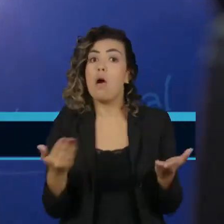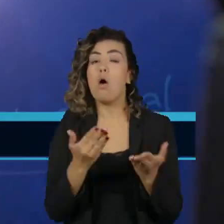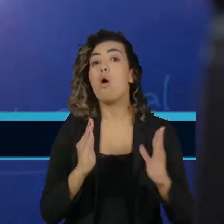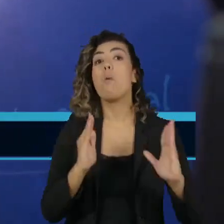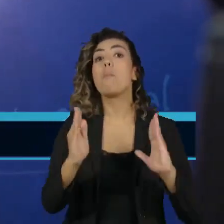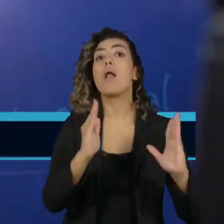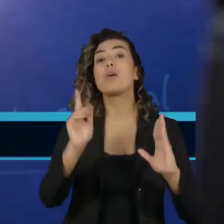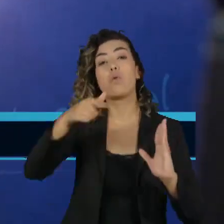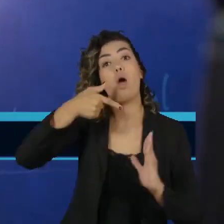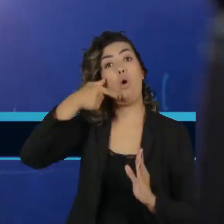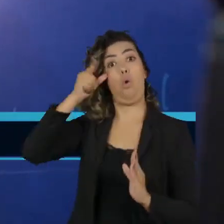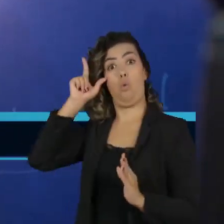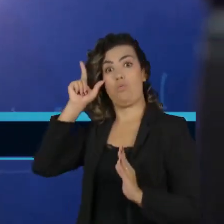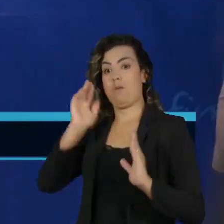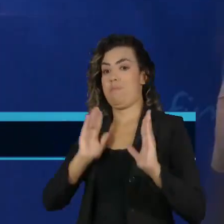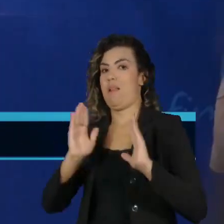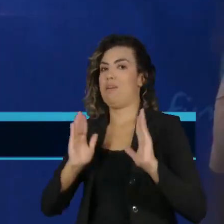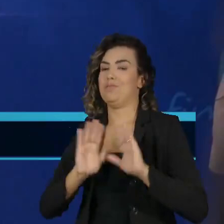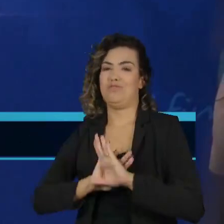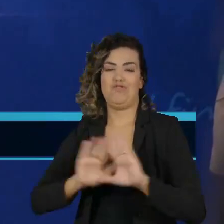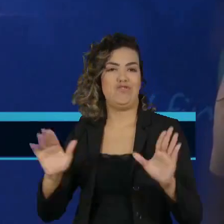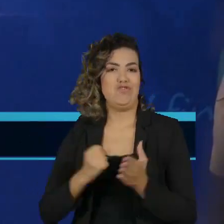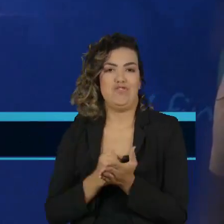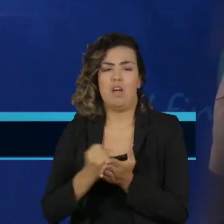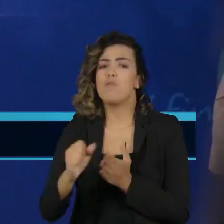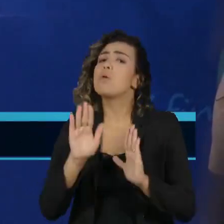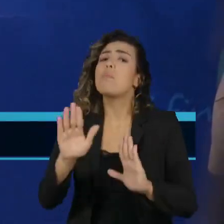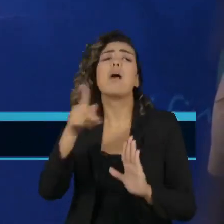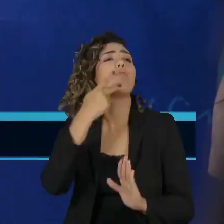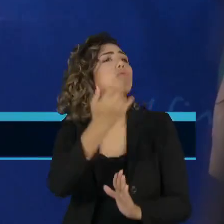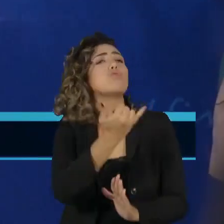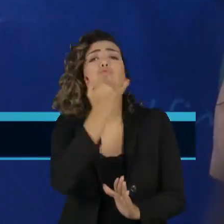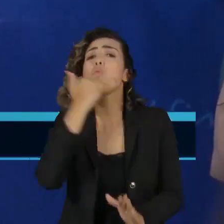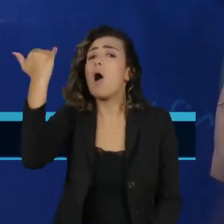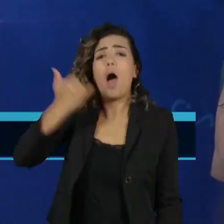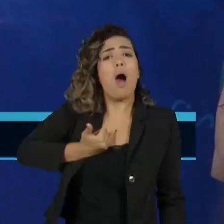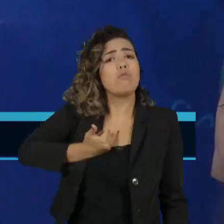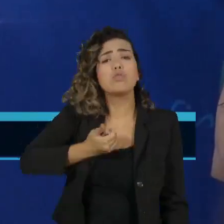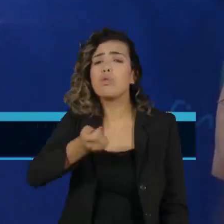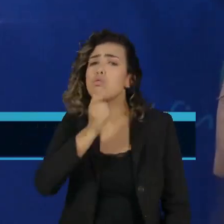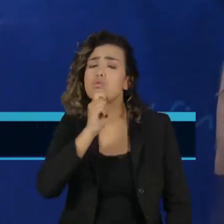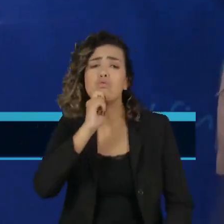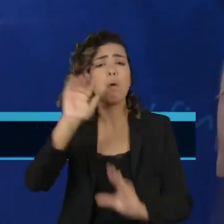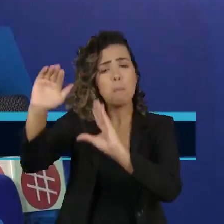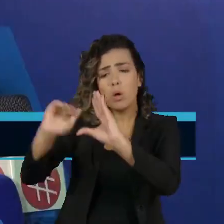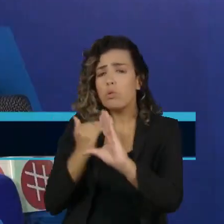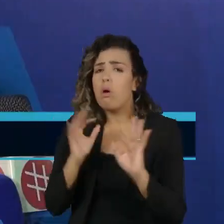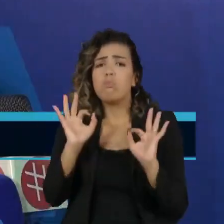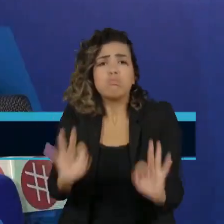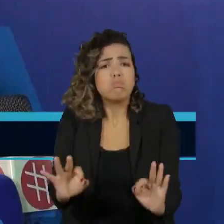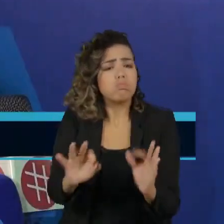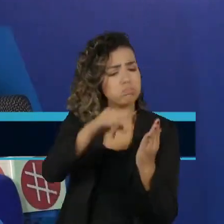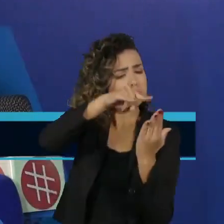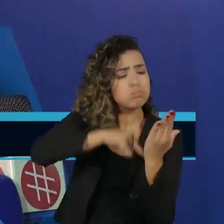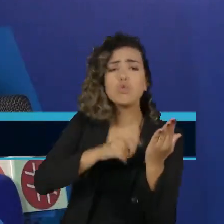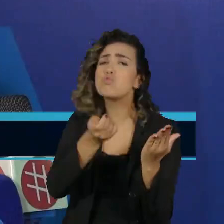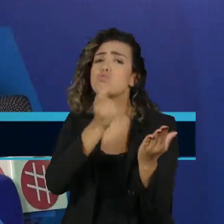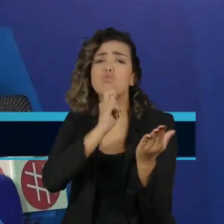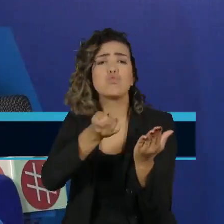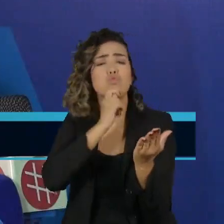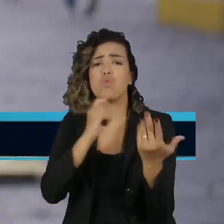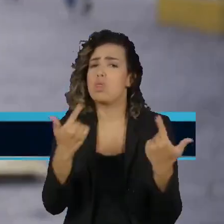ontem mas ela tinha dito que não acionaria o órgão por não ter sido notificada formalmente sobre sua